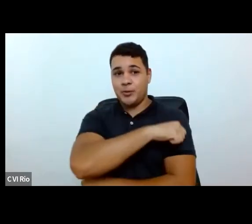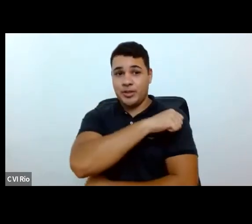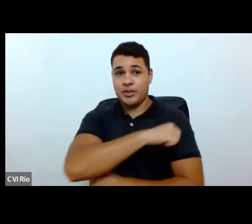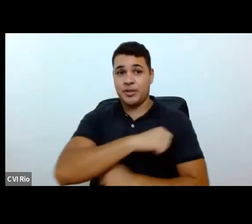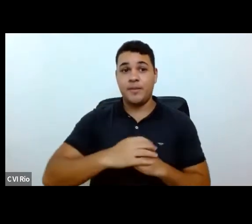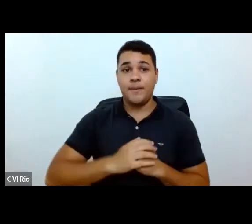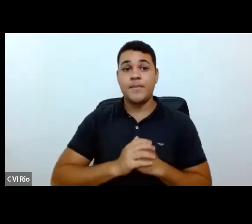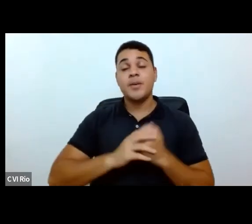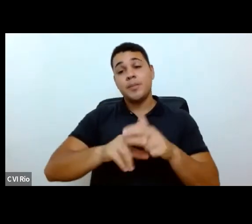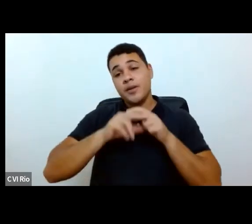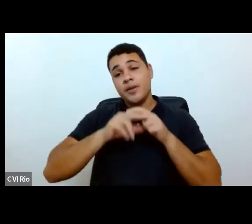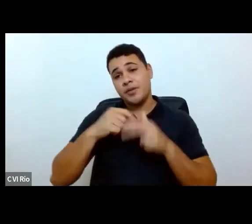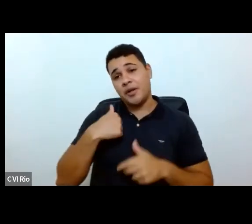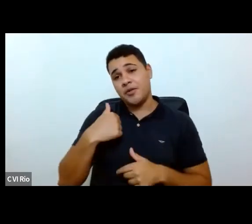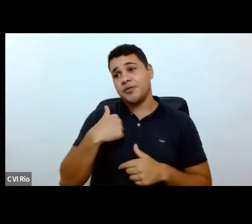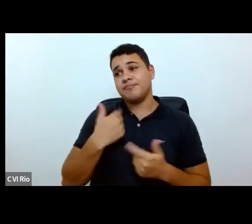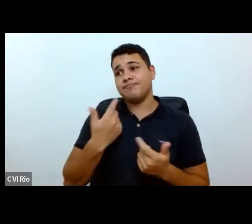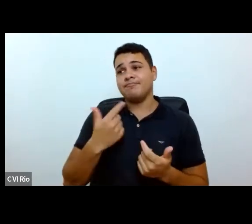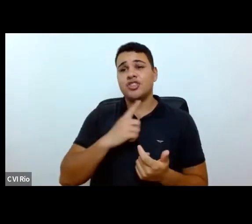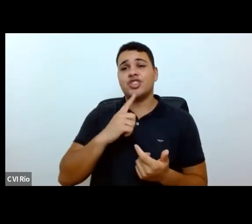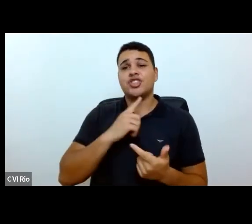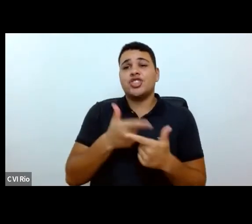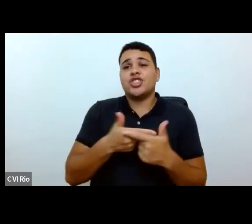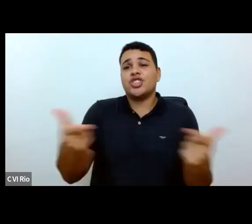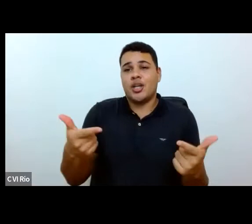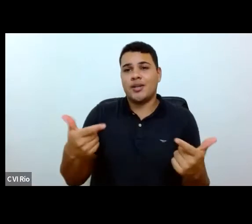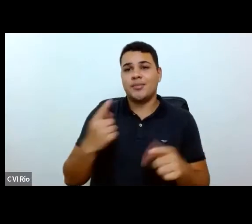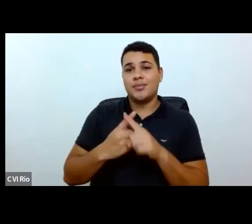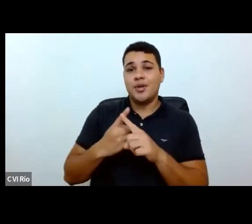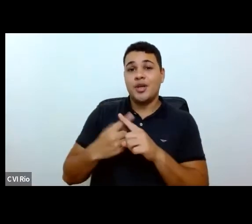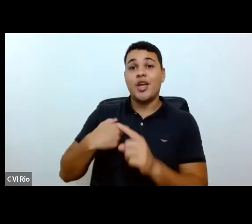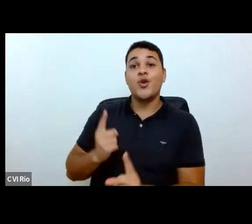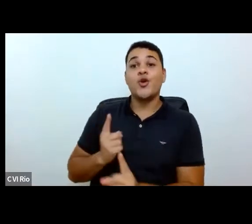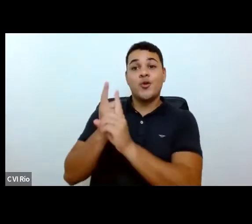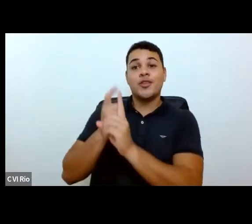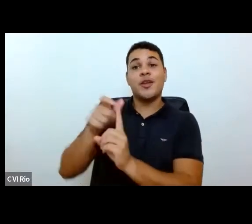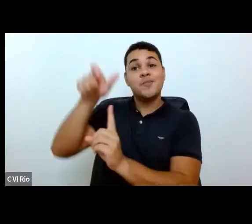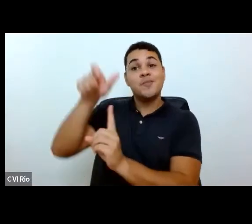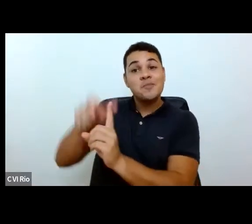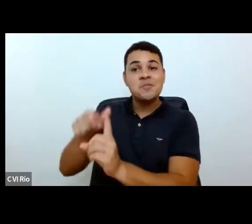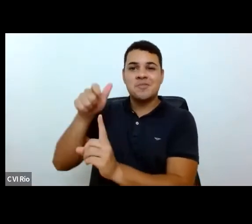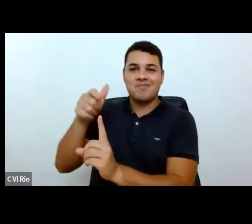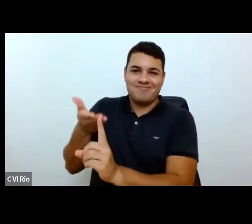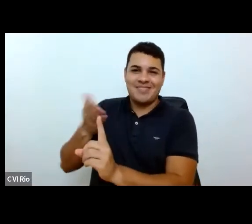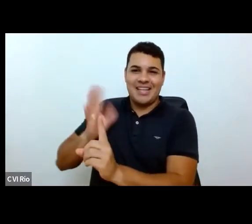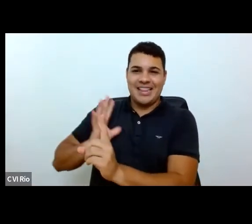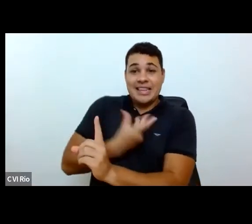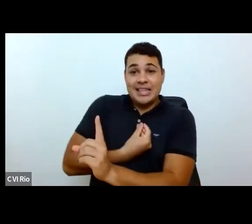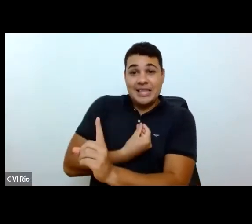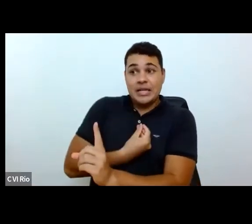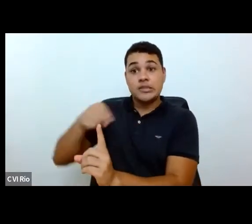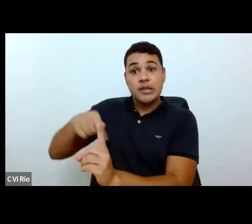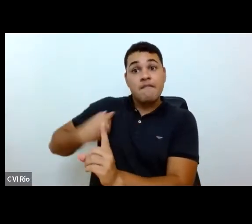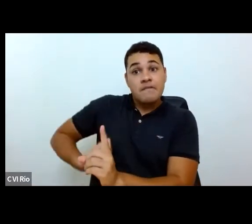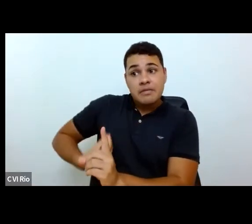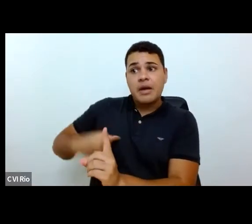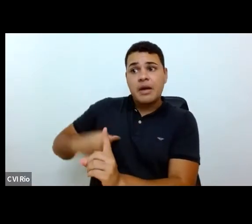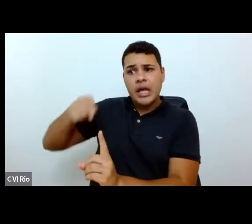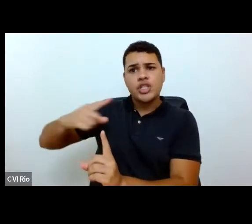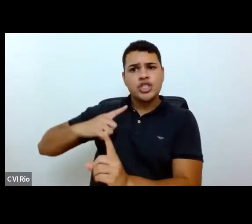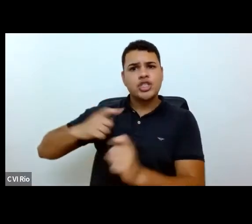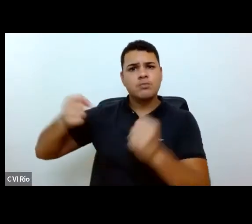com sorte de ter encontrado uma ancestral minha, né, viva e na luta, e que